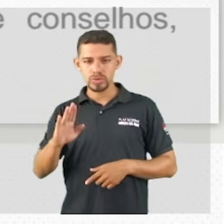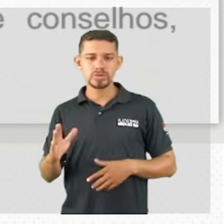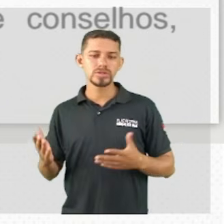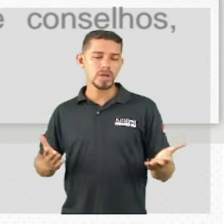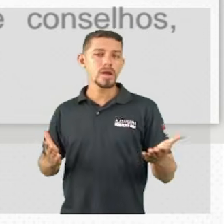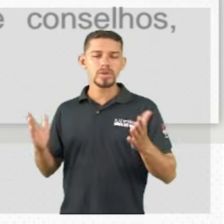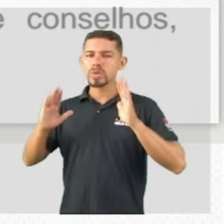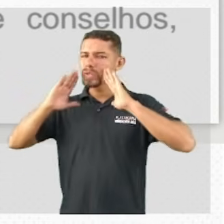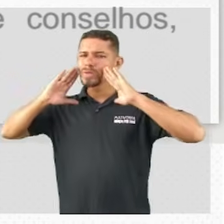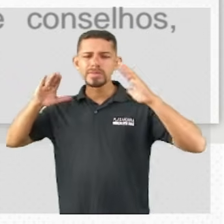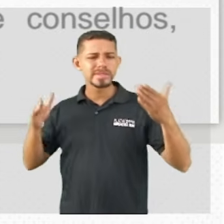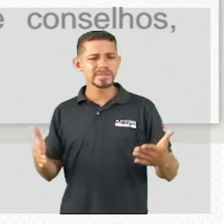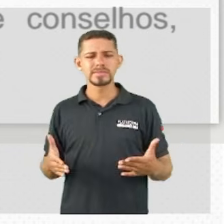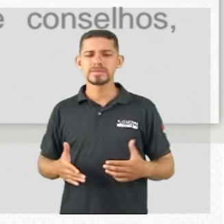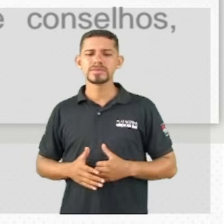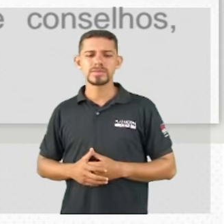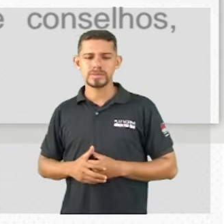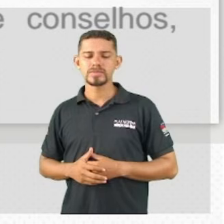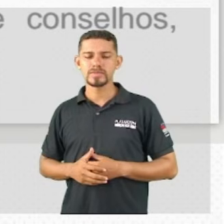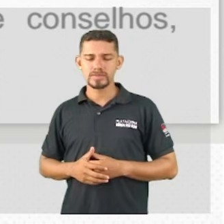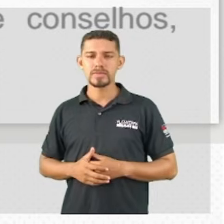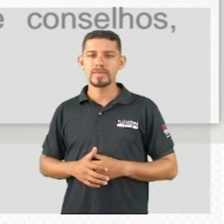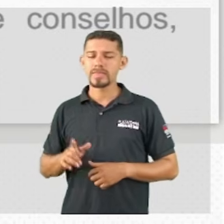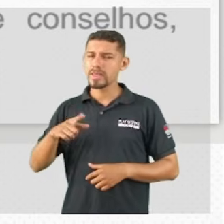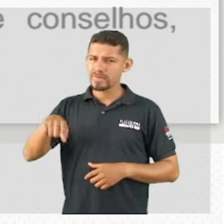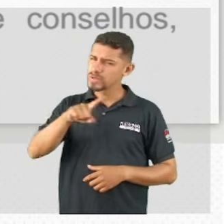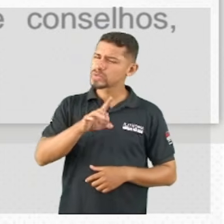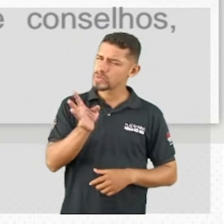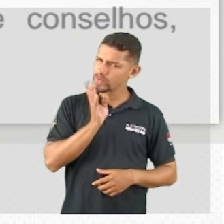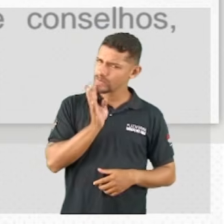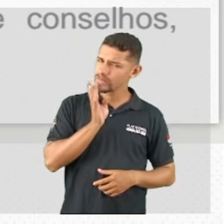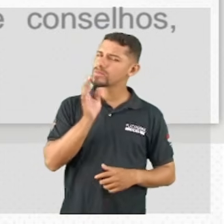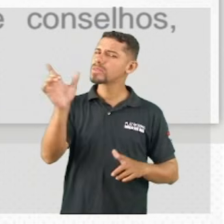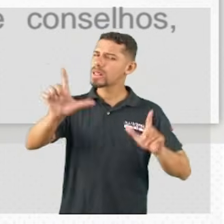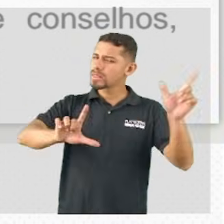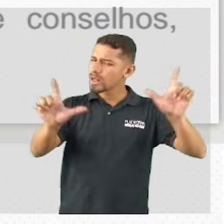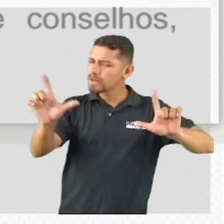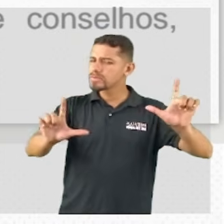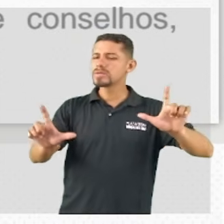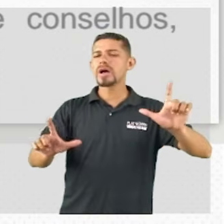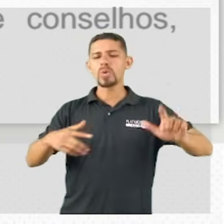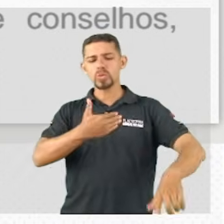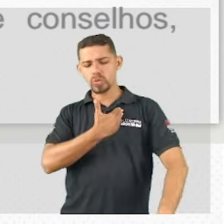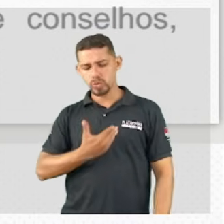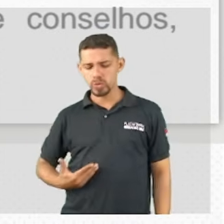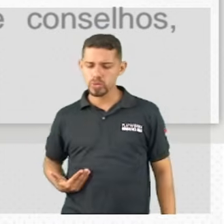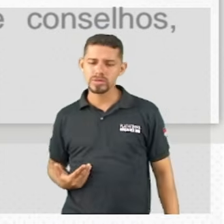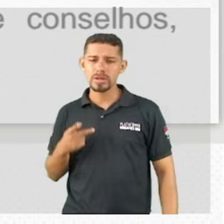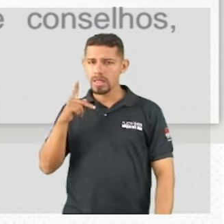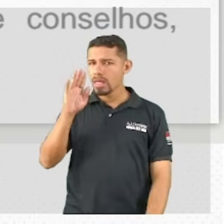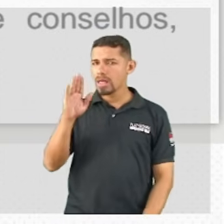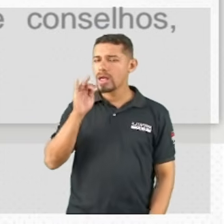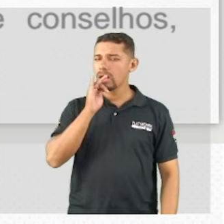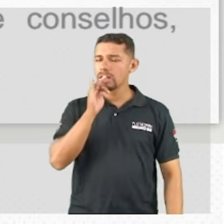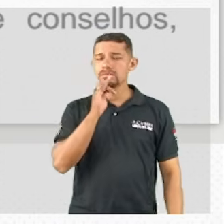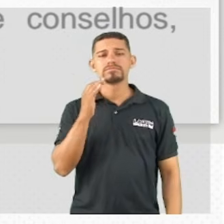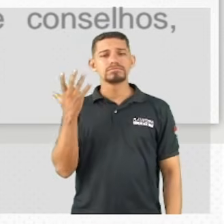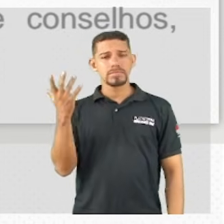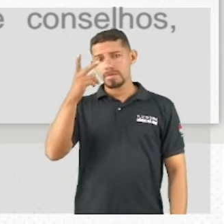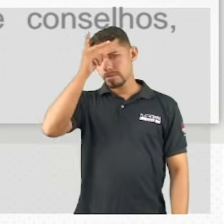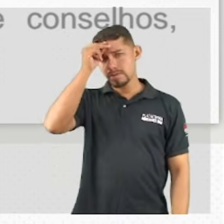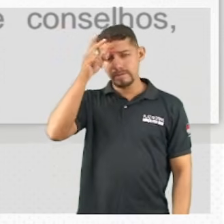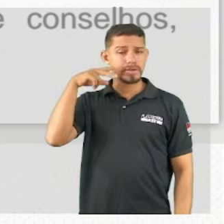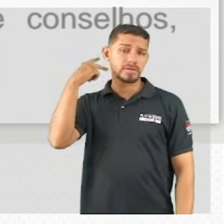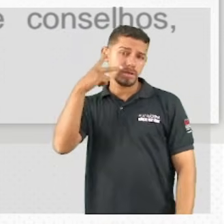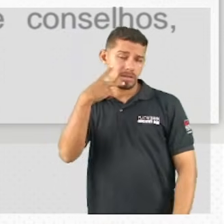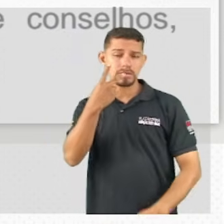mais como destaque, porque eu acredito que é algo que todo mundo aqui já assistiu, já participou, então é algo que acho que é mais fácil da